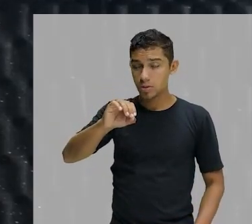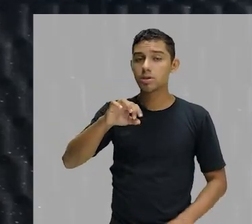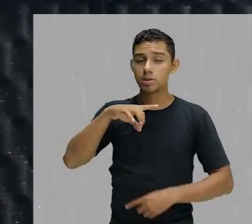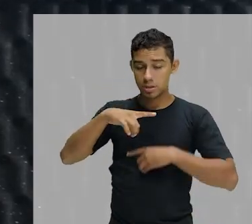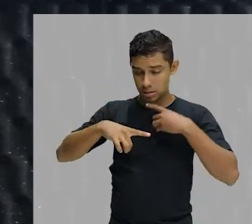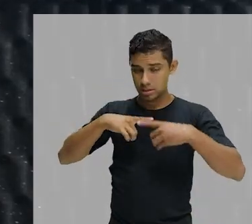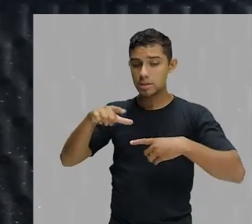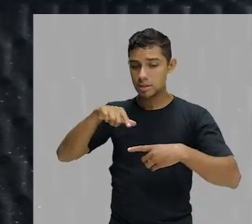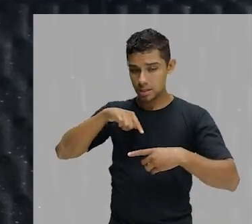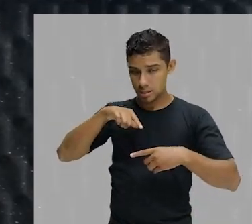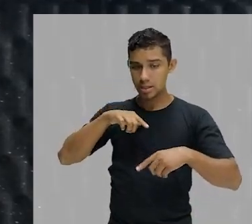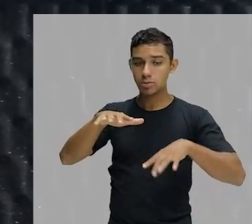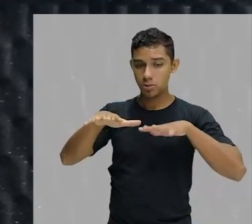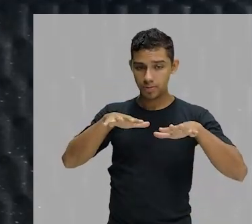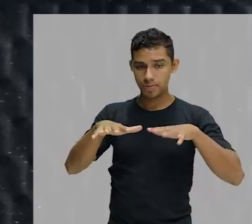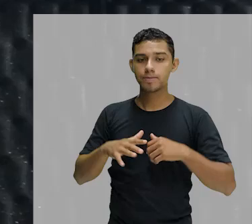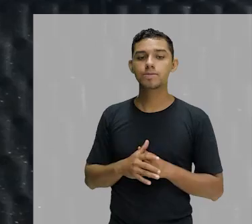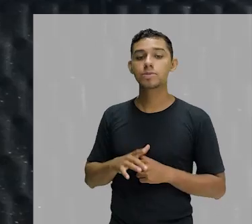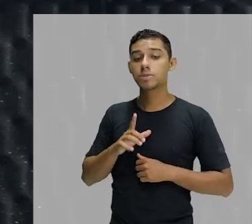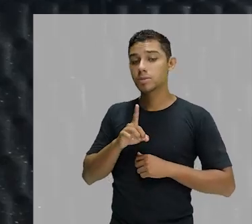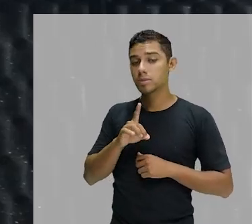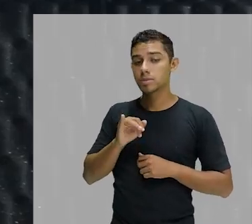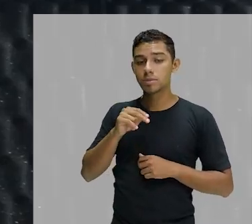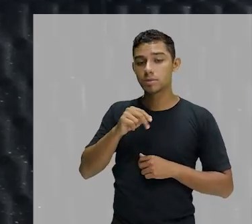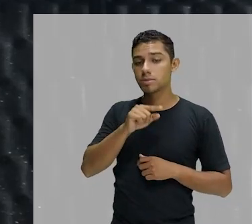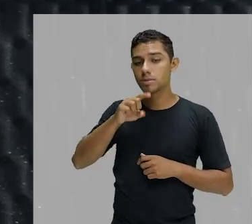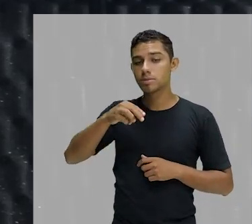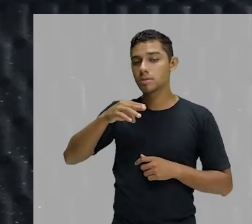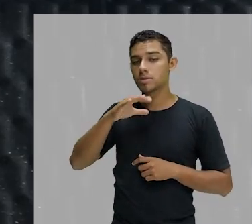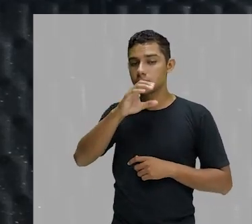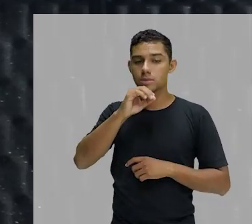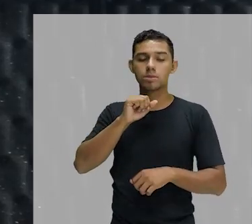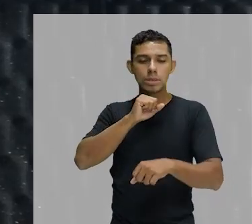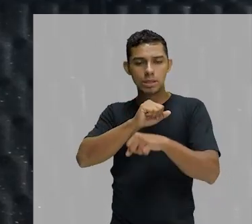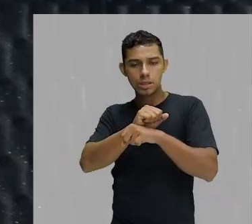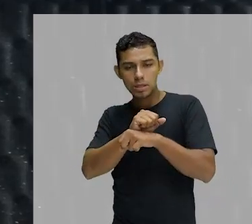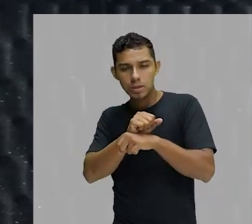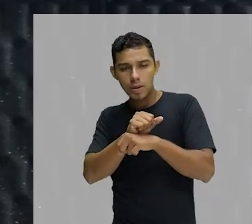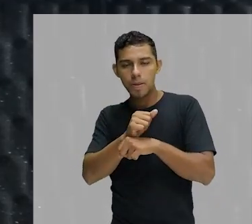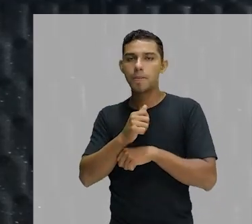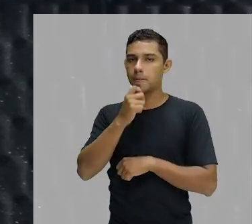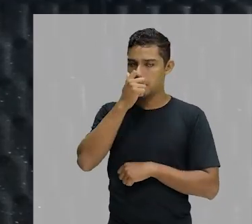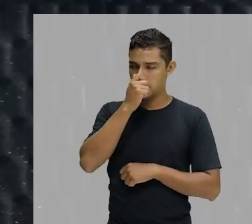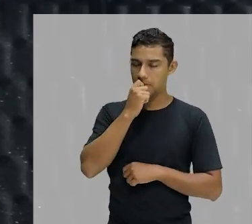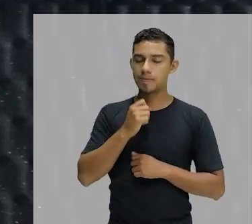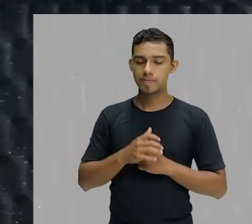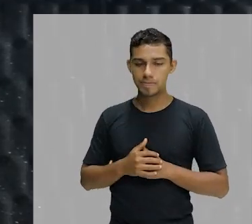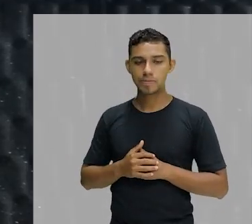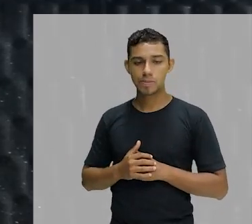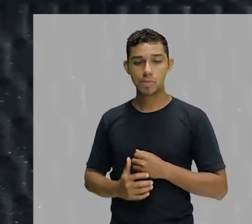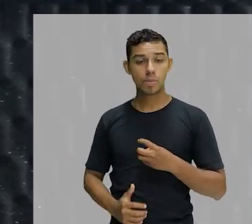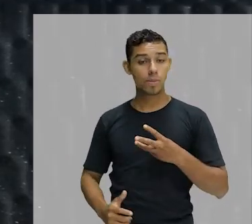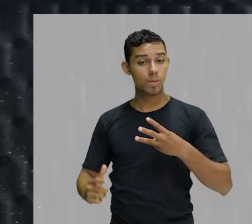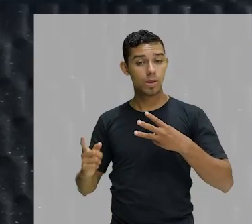movimento. Tá certo? Houve movimento e ela se mantém ali de forma